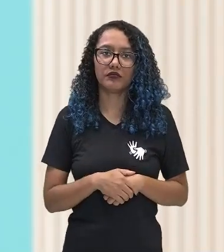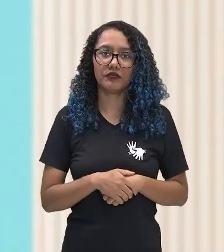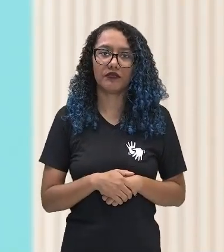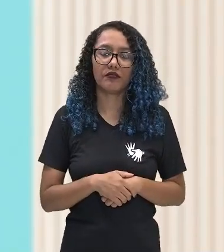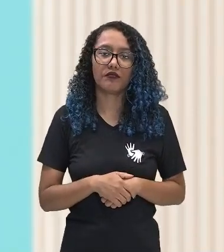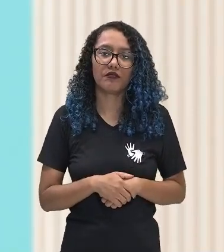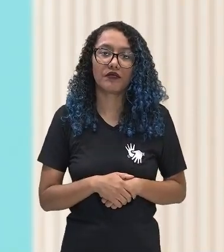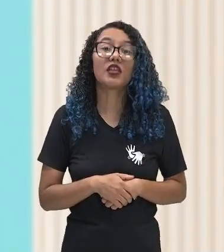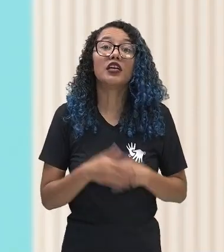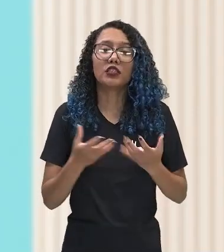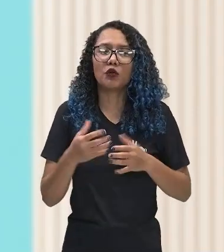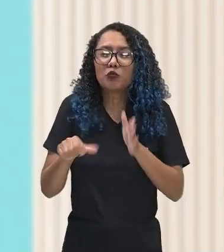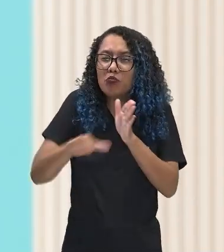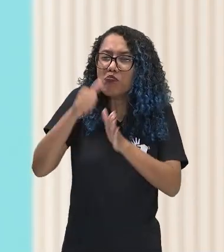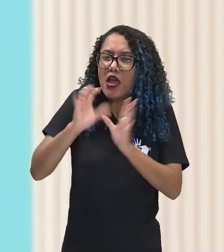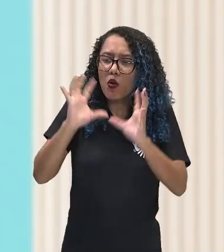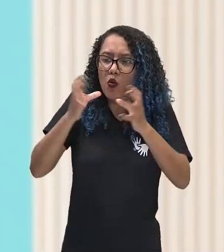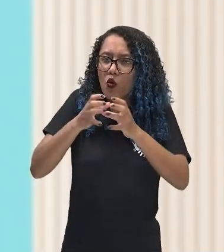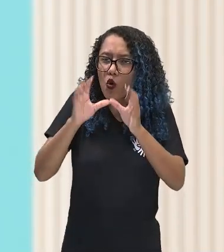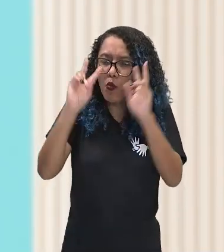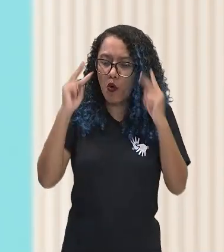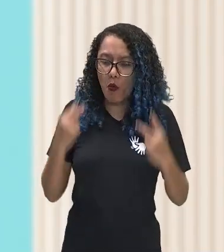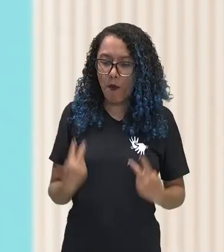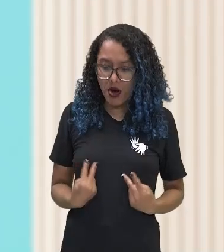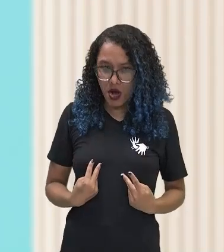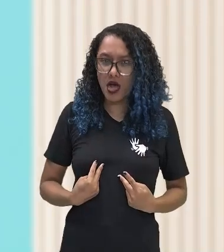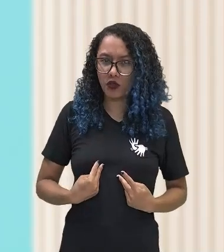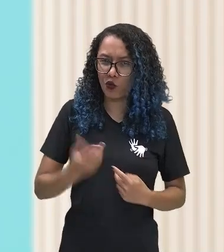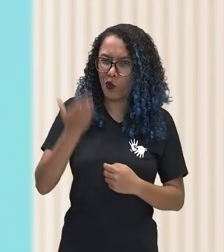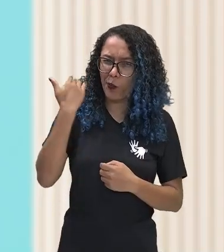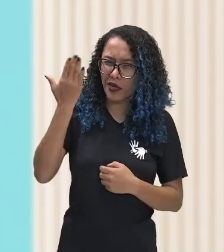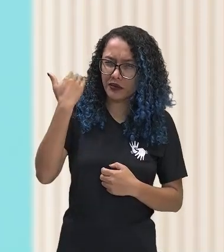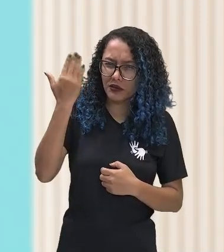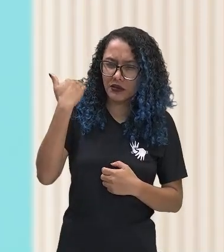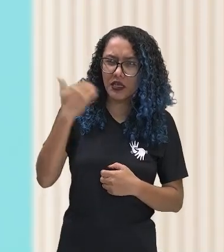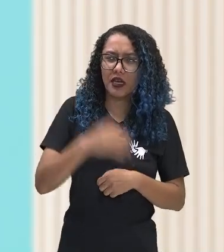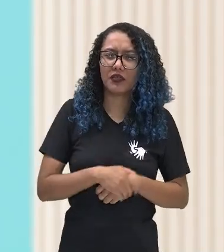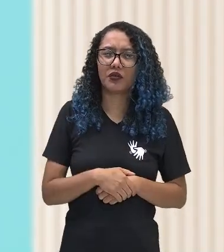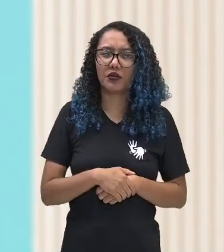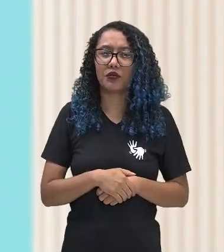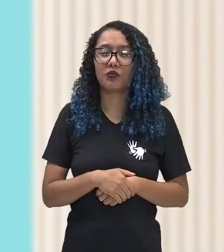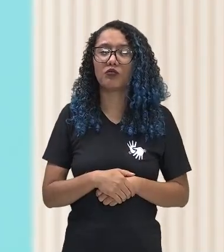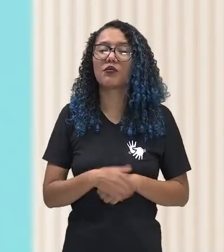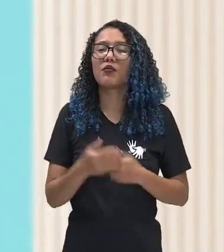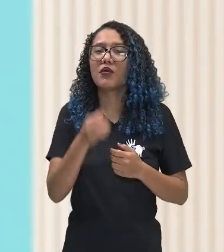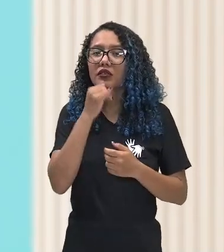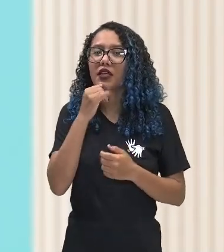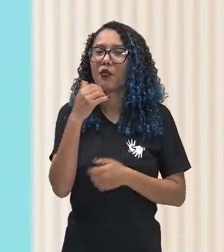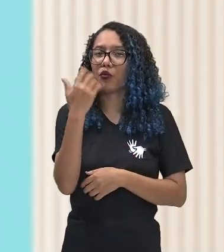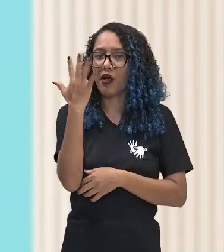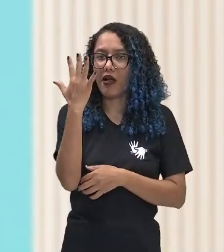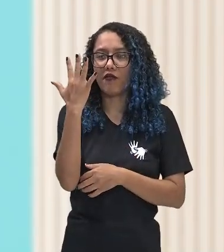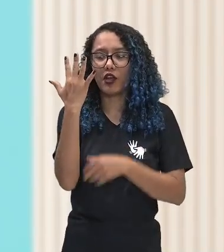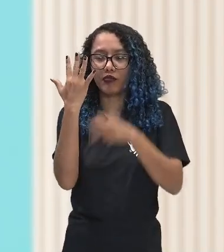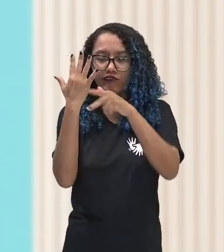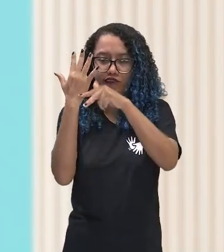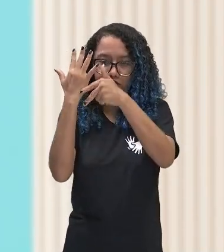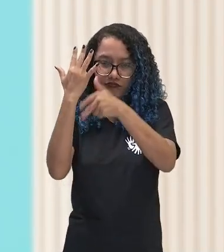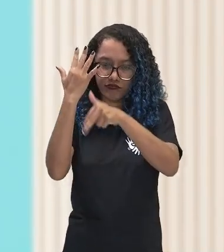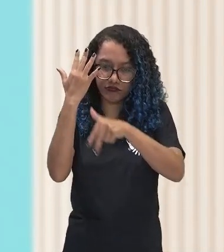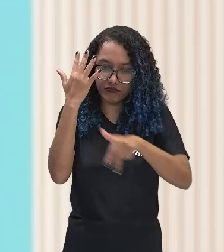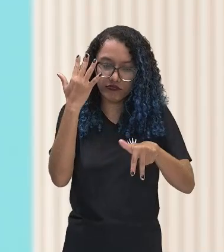os os primeiros humanos começaram então a sair do ambiente das árvores para o ambiente